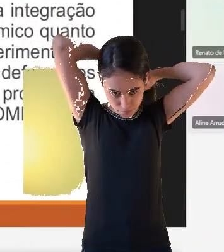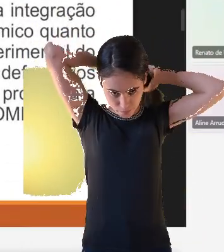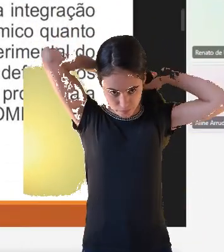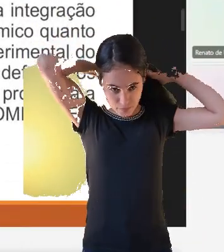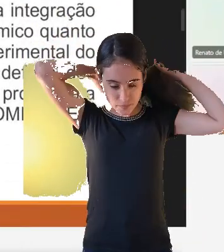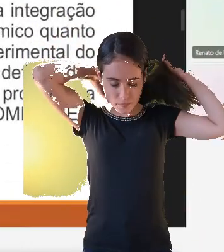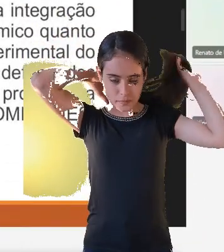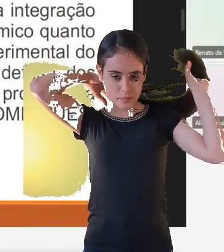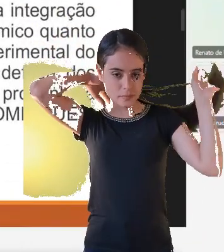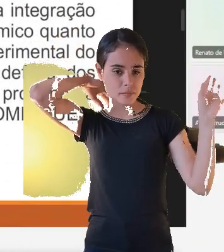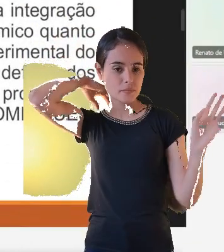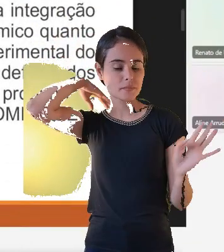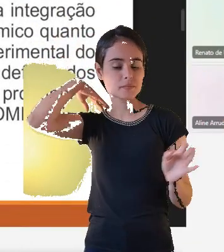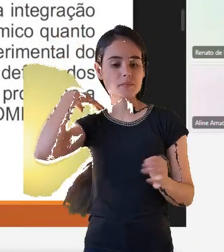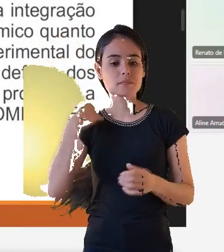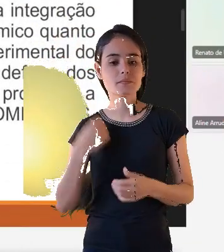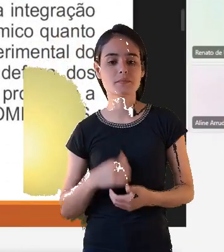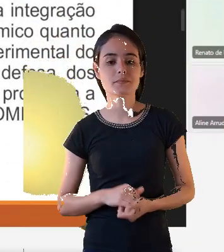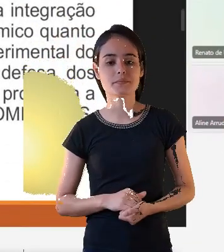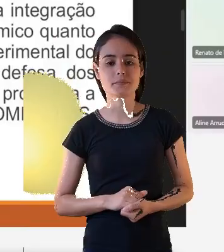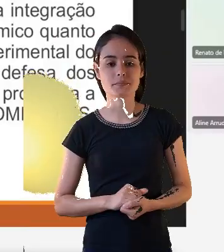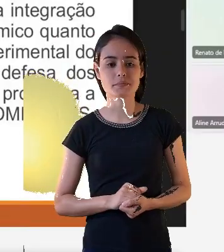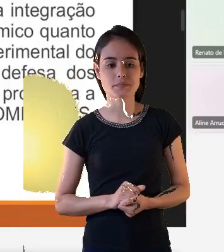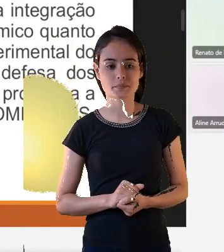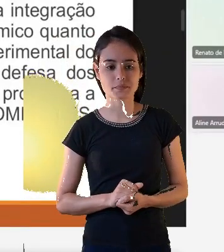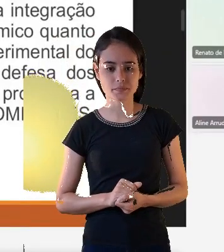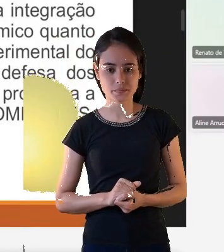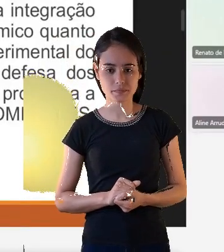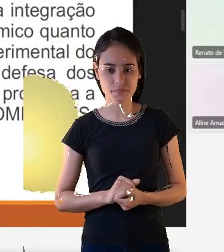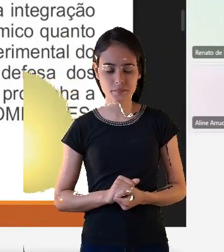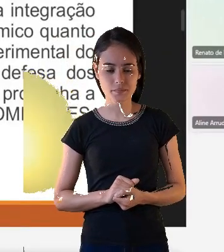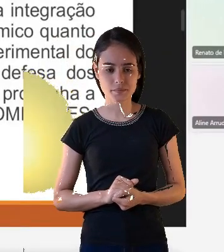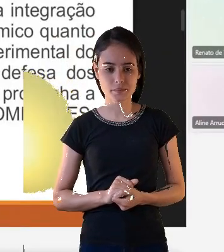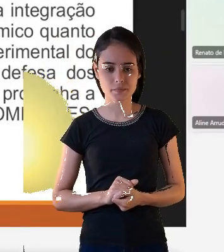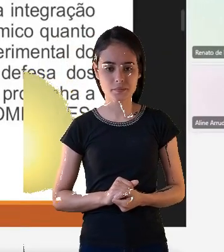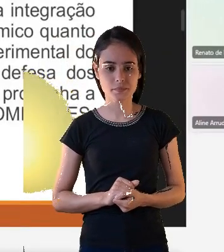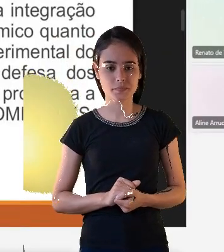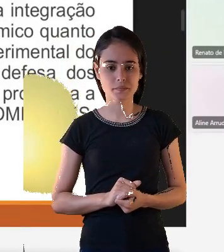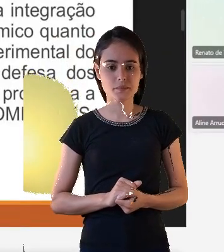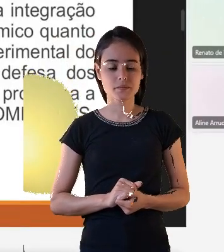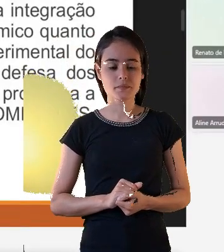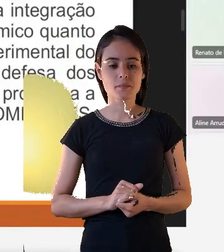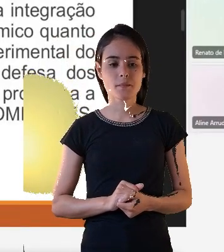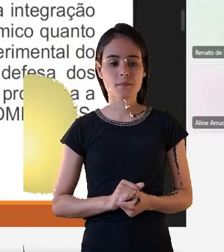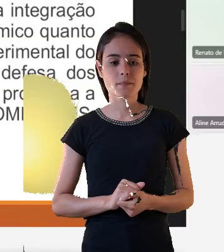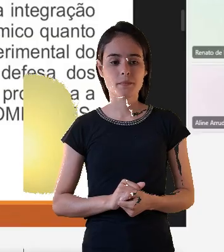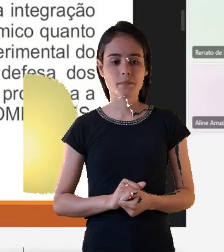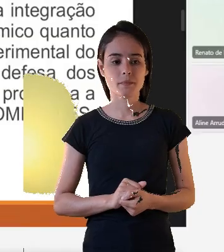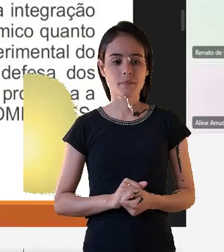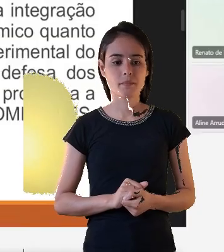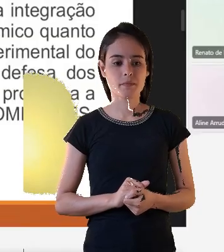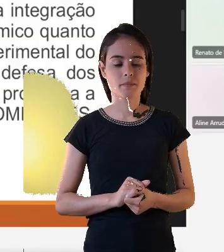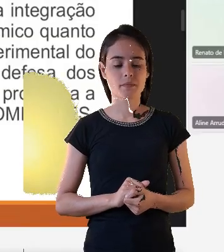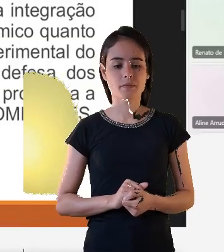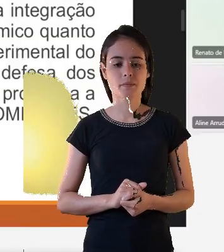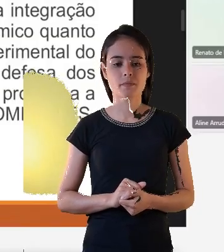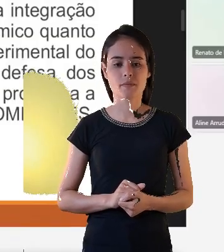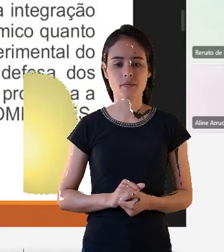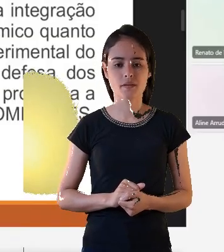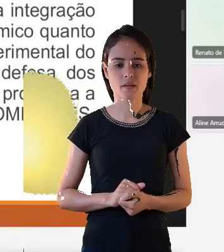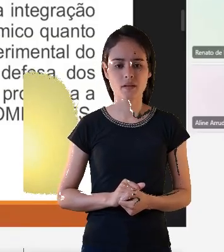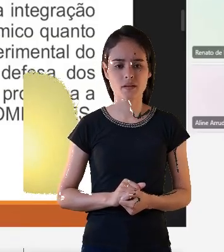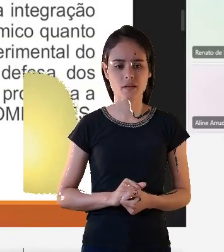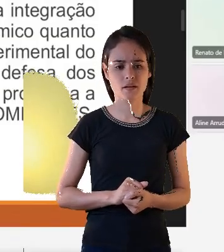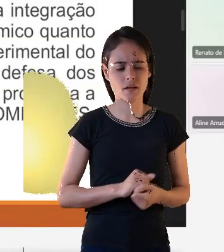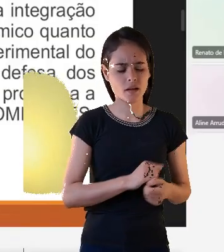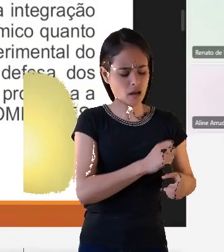A segunda fase é uma fase que vai ali toda